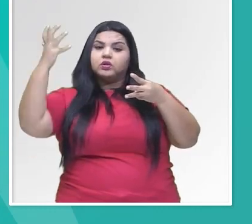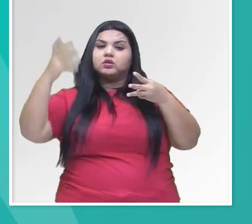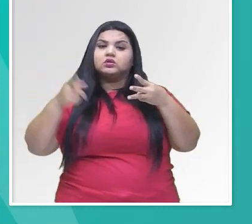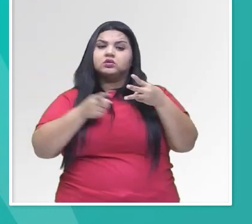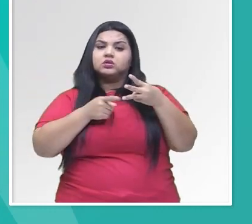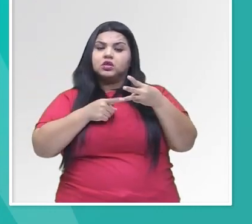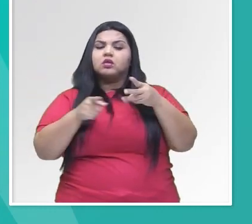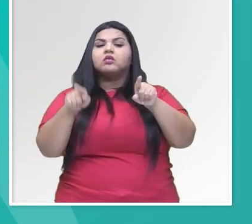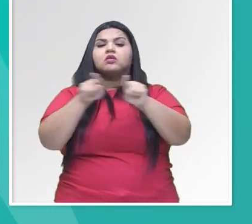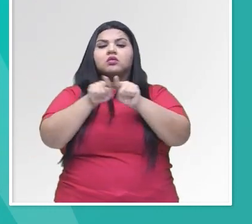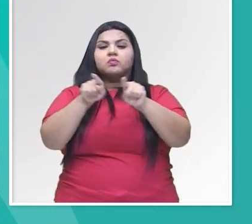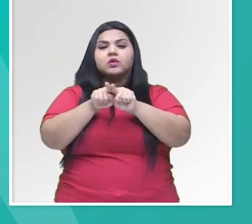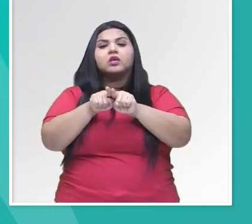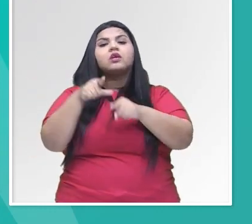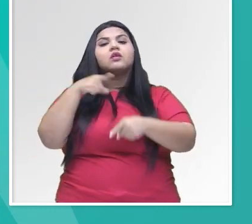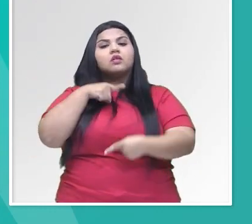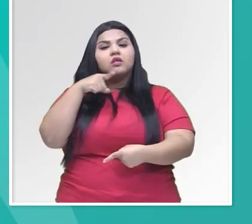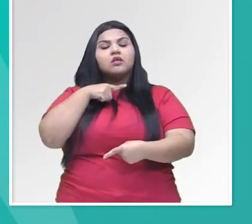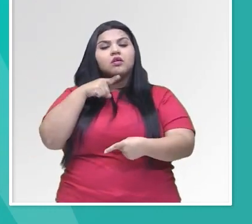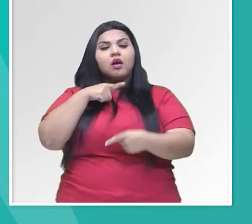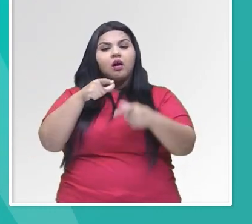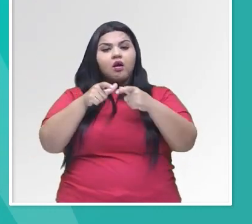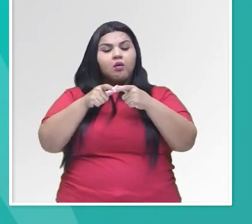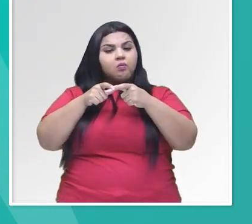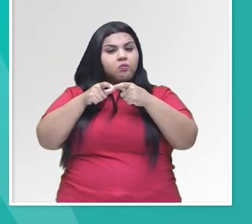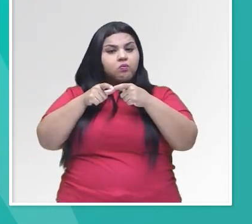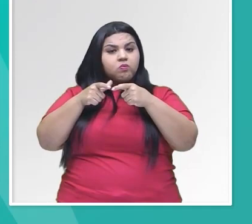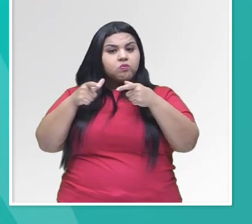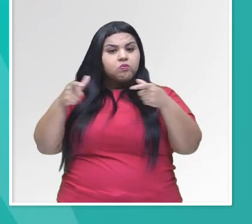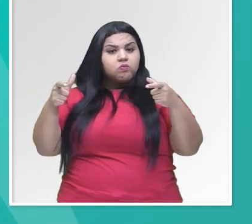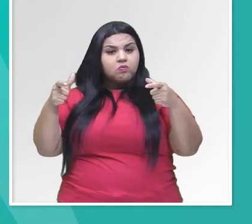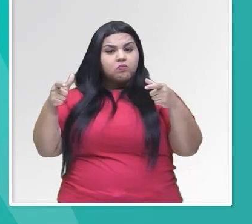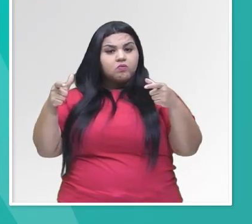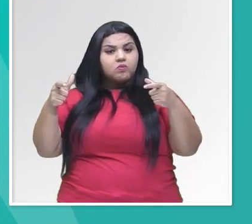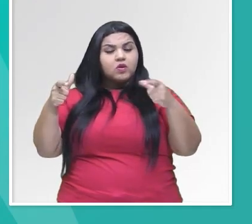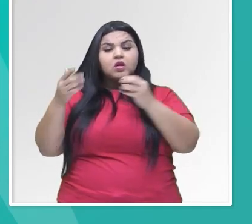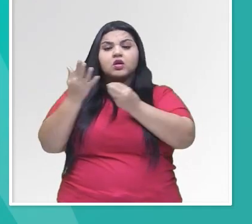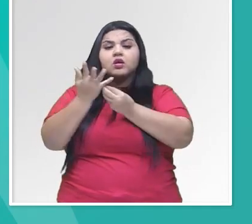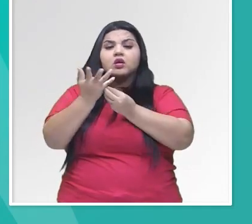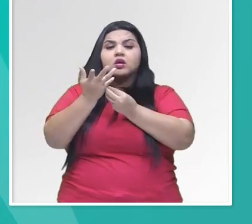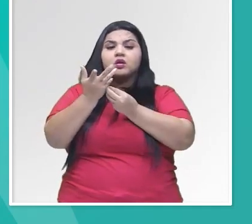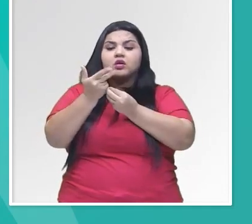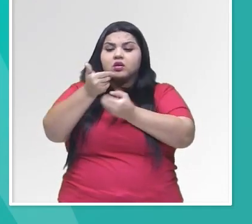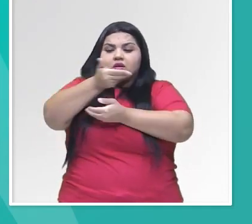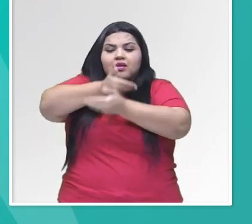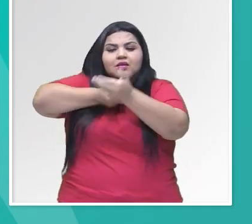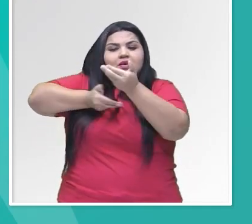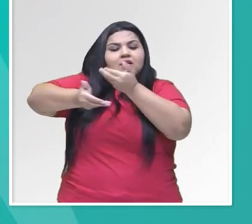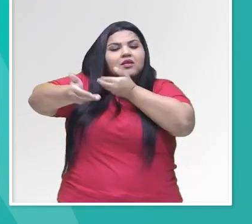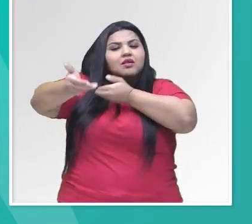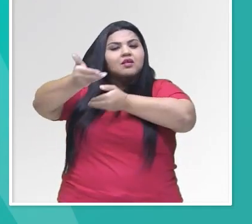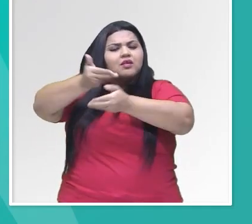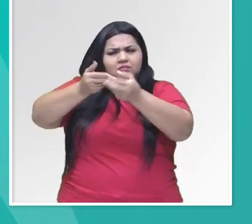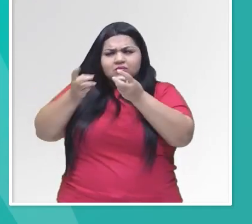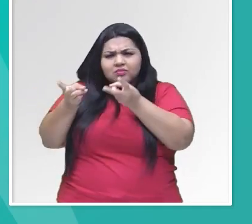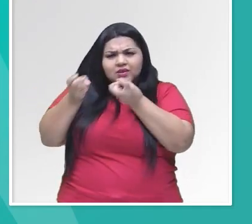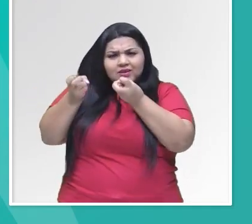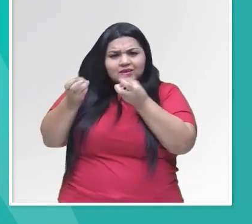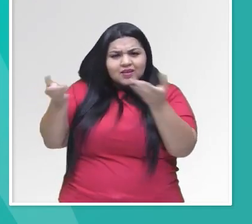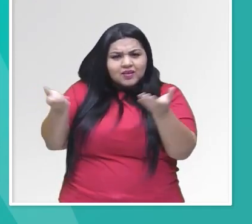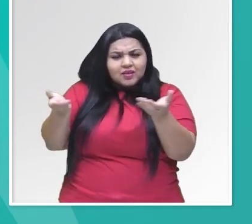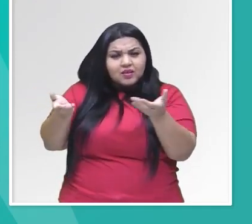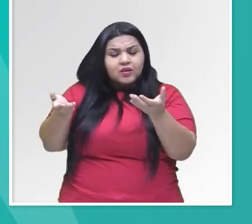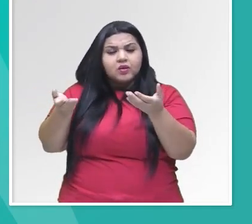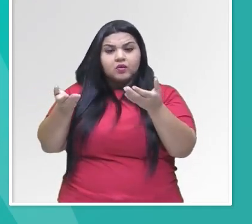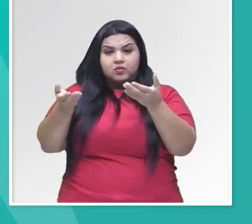Eu também tenho que ir ampliando a arte da convivência. Perceberam aí?